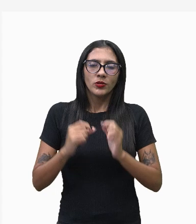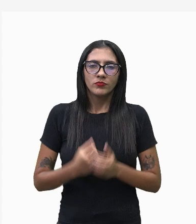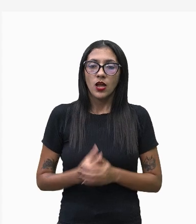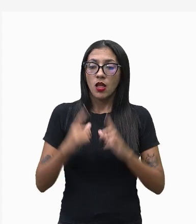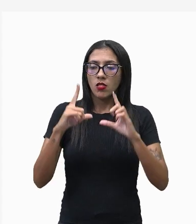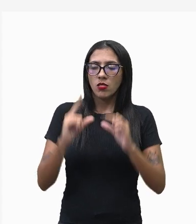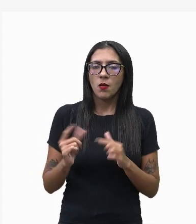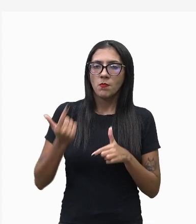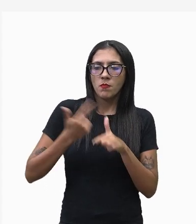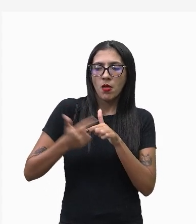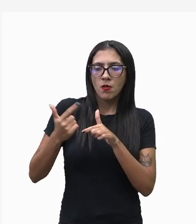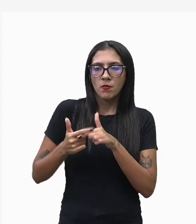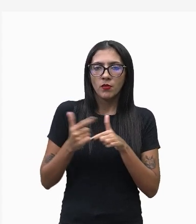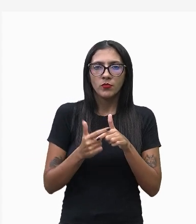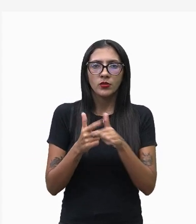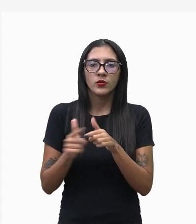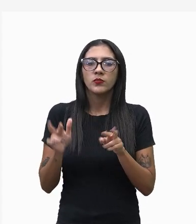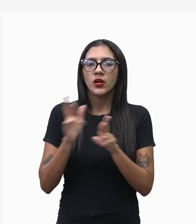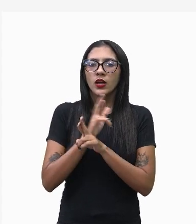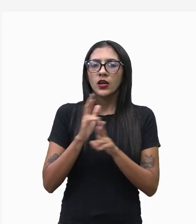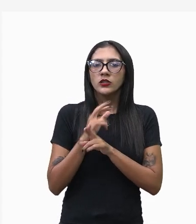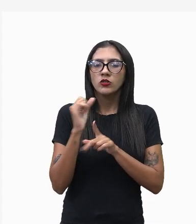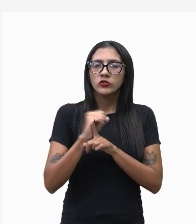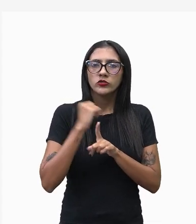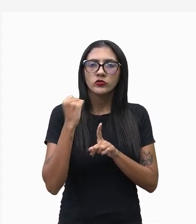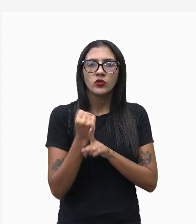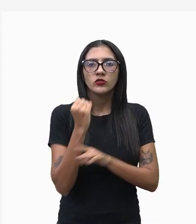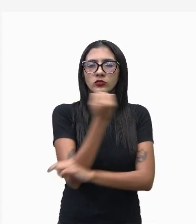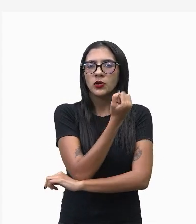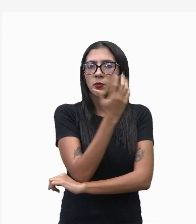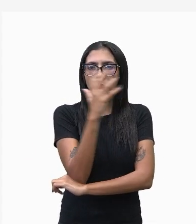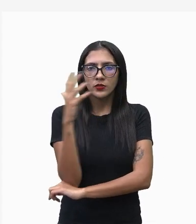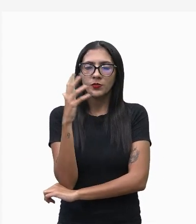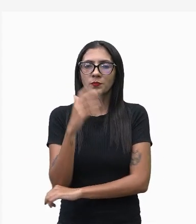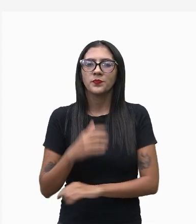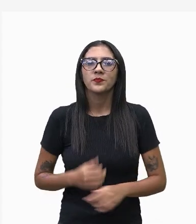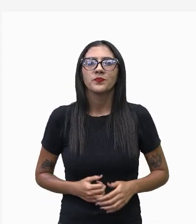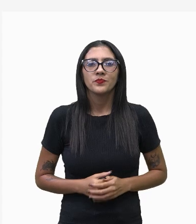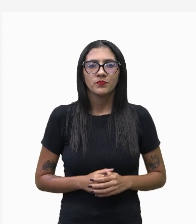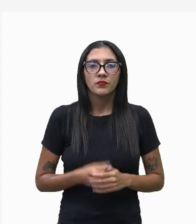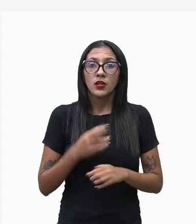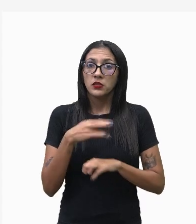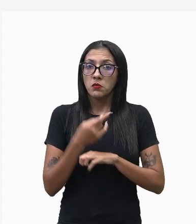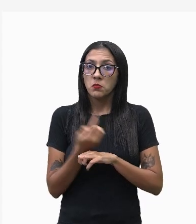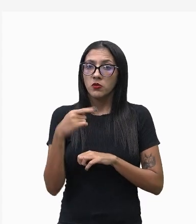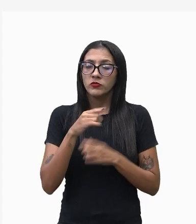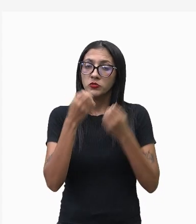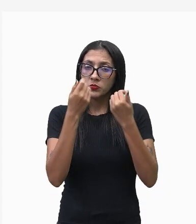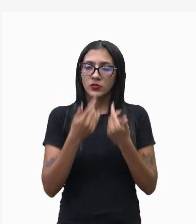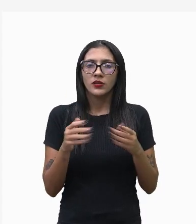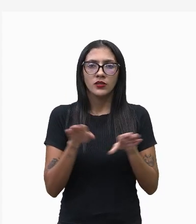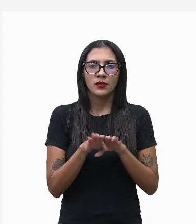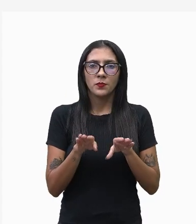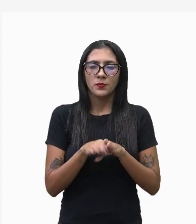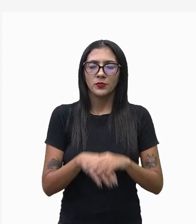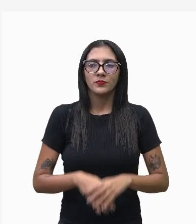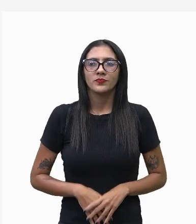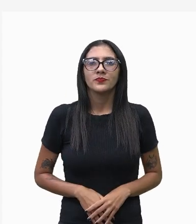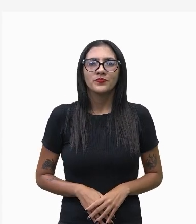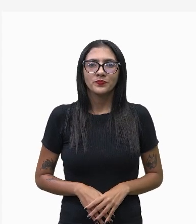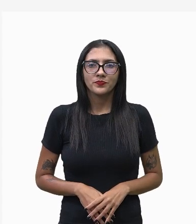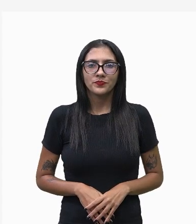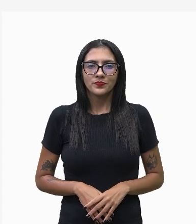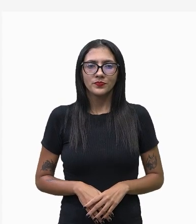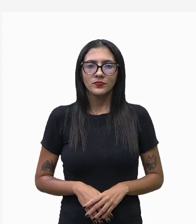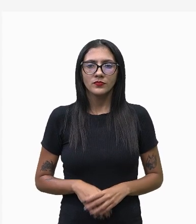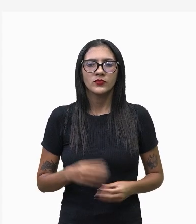dos conflitos socioambientais e depois a gente inclusive vai falar sobre eles. Como é que se implementam esses